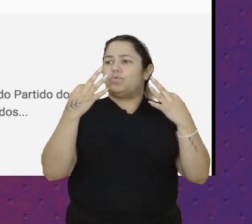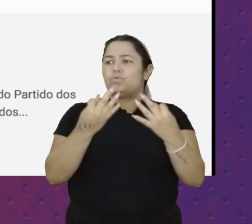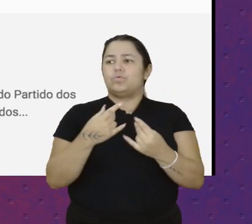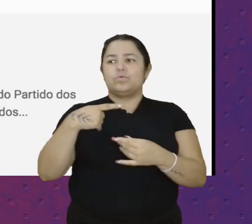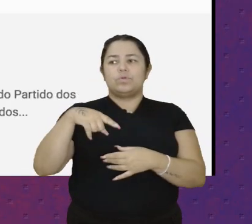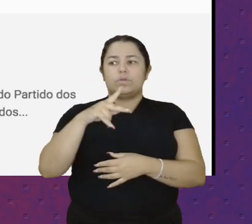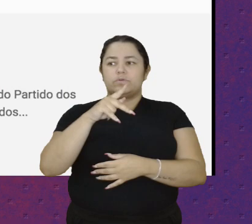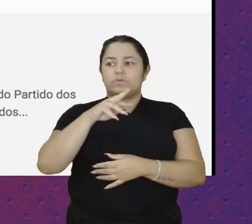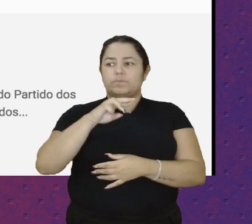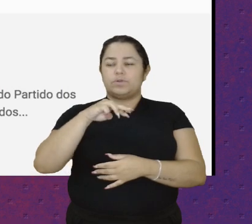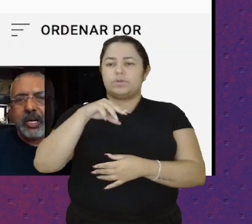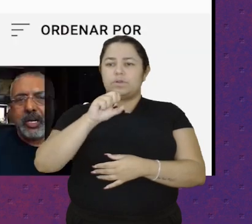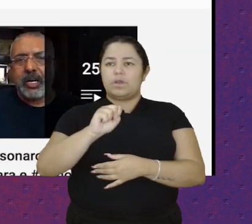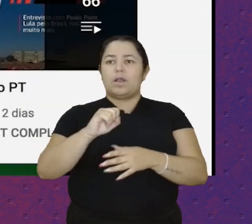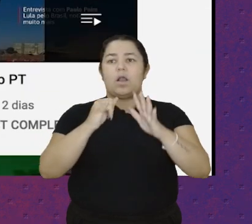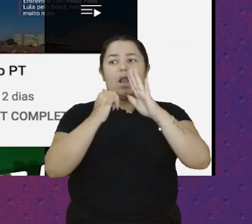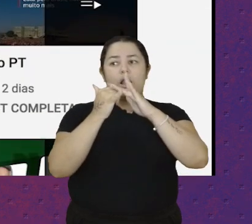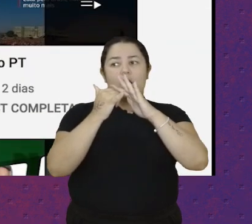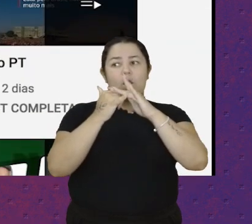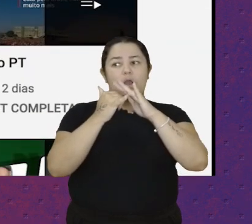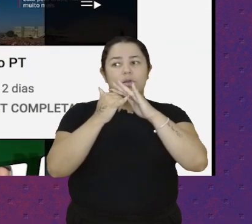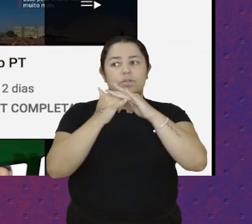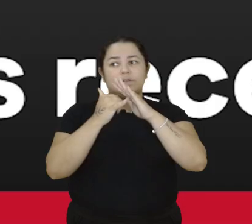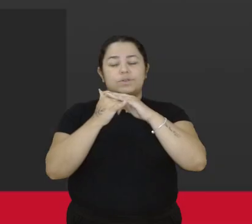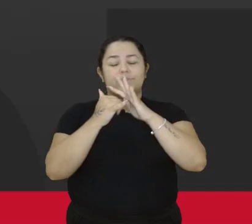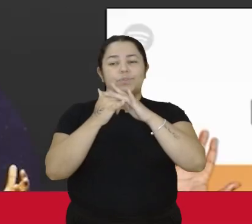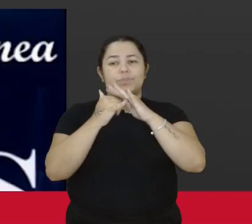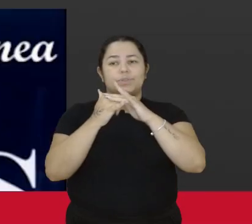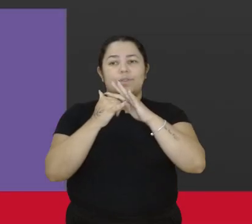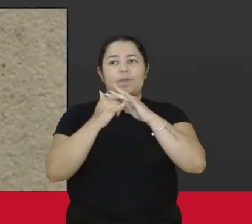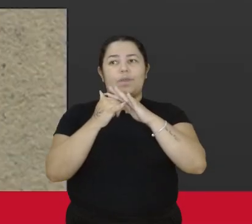na playlist TV Elas por Elas Formação, no